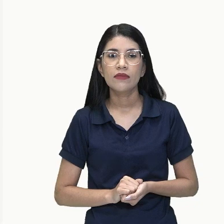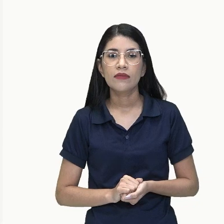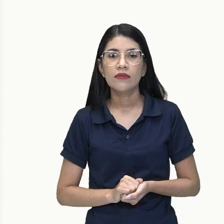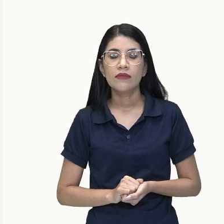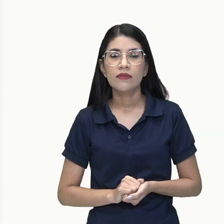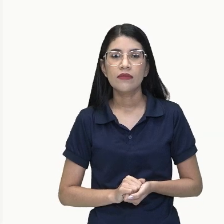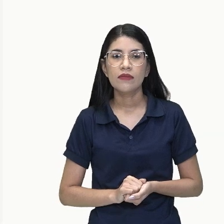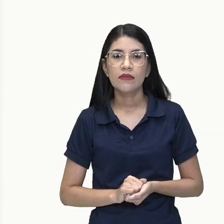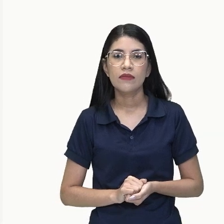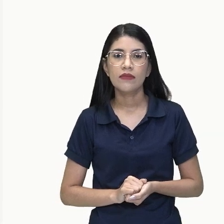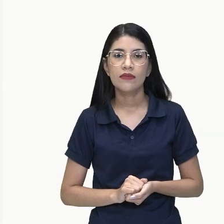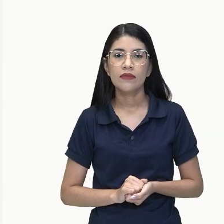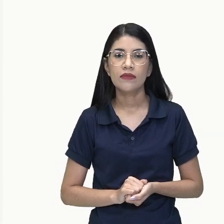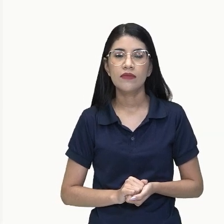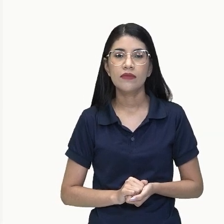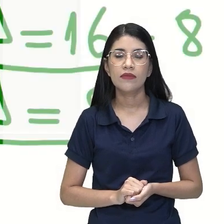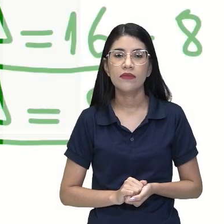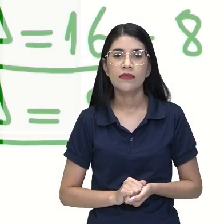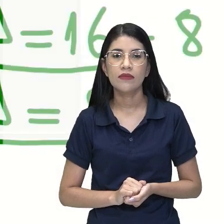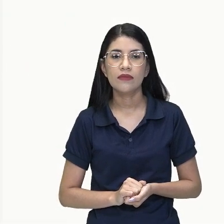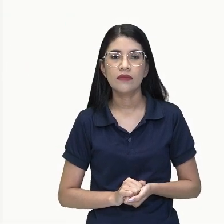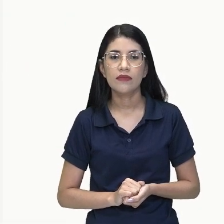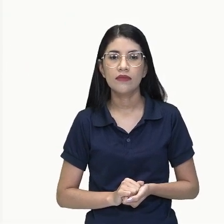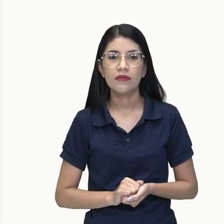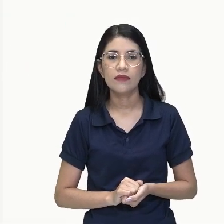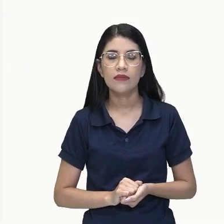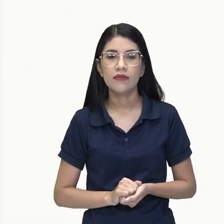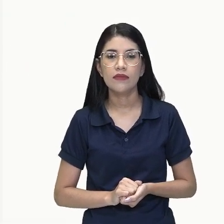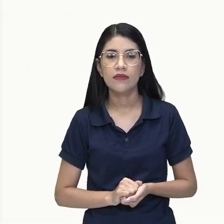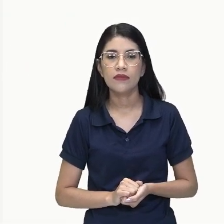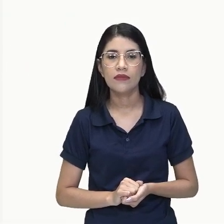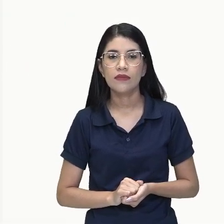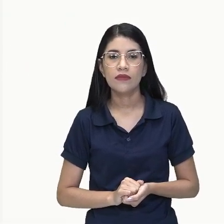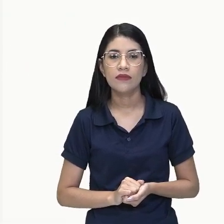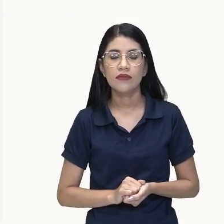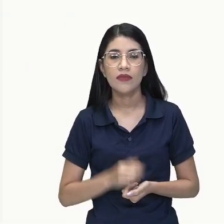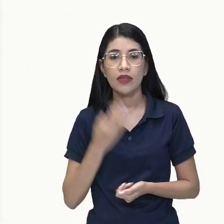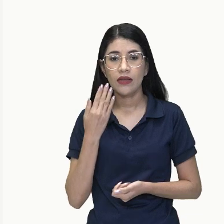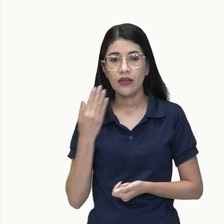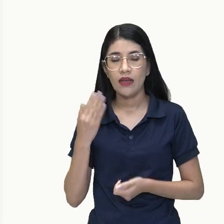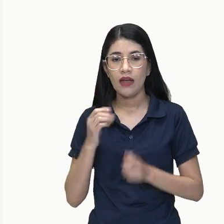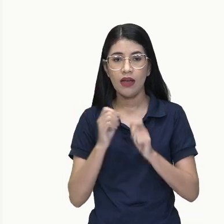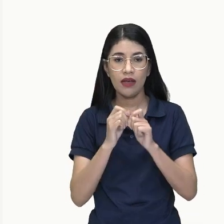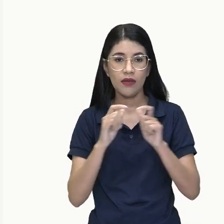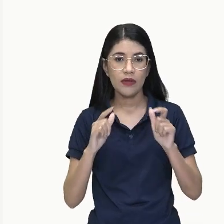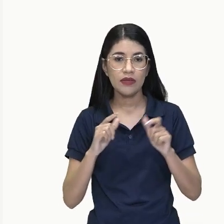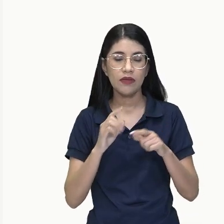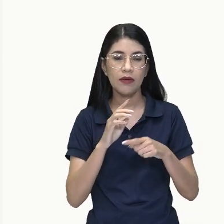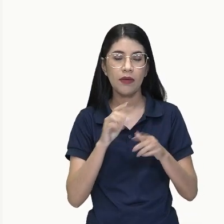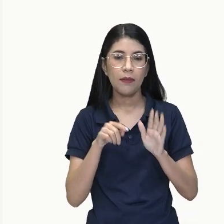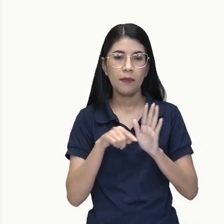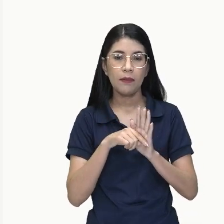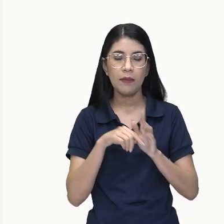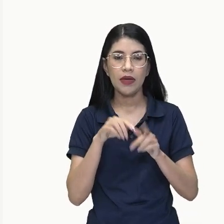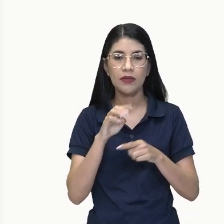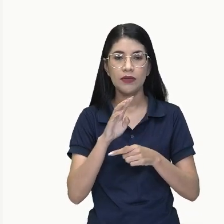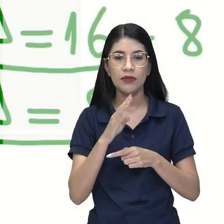olha só, vamos utilizar essa equação aqui. Menos b